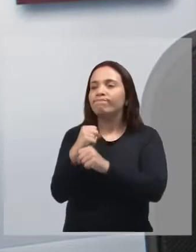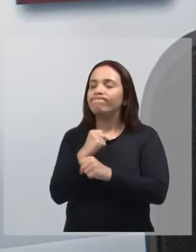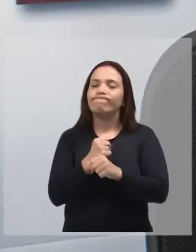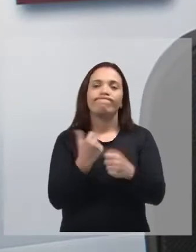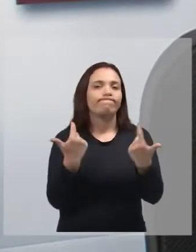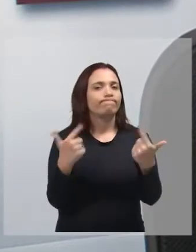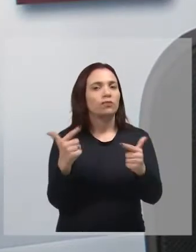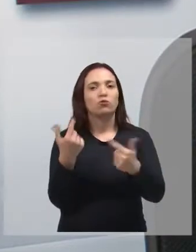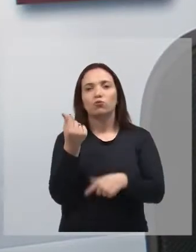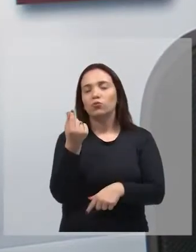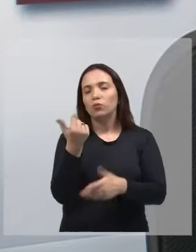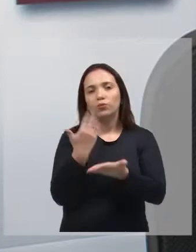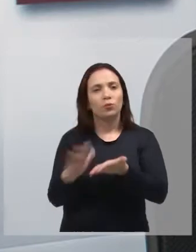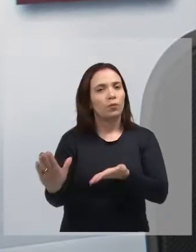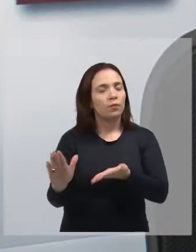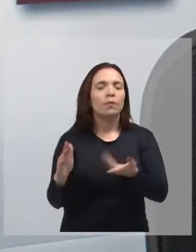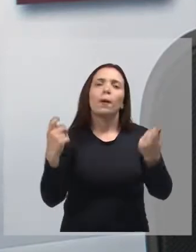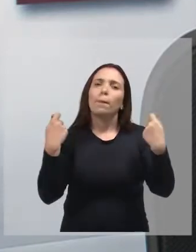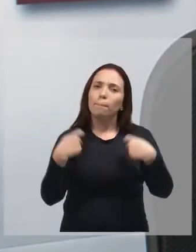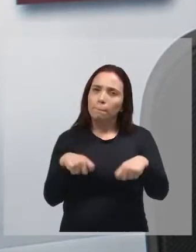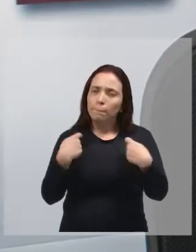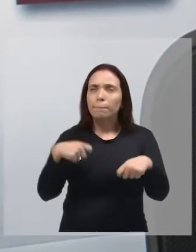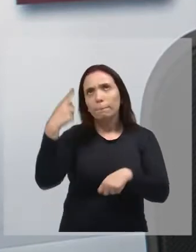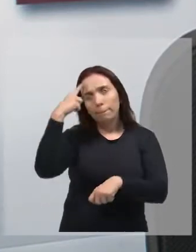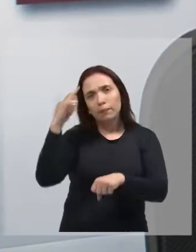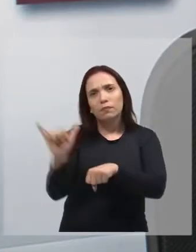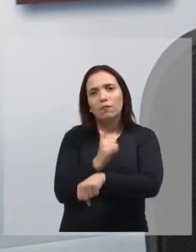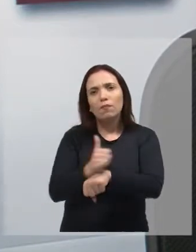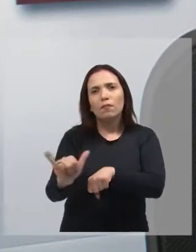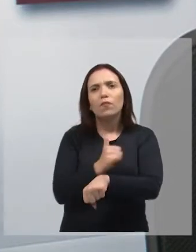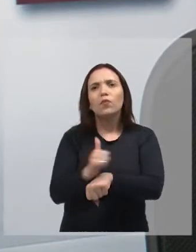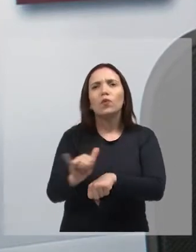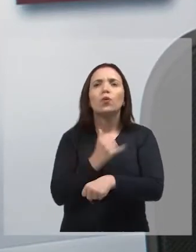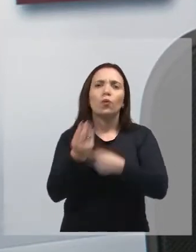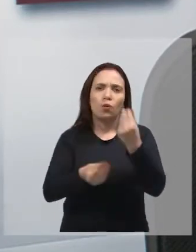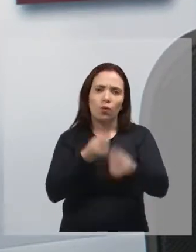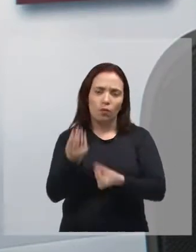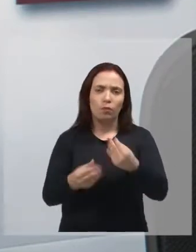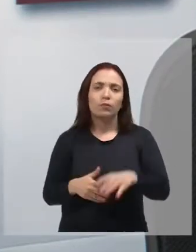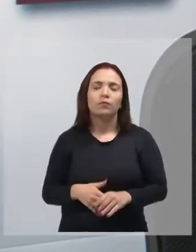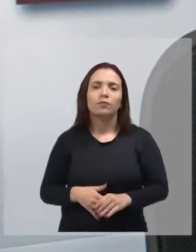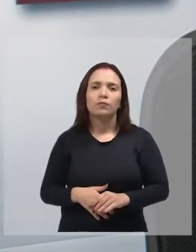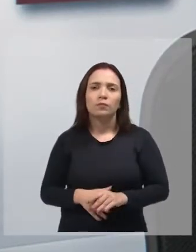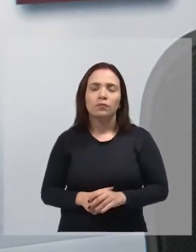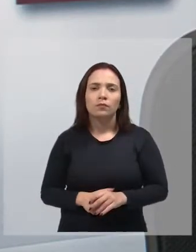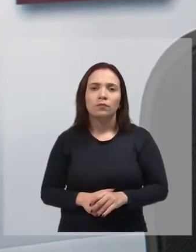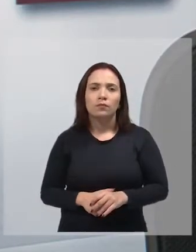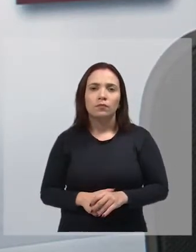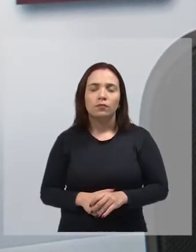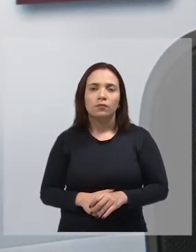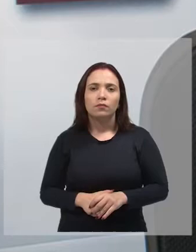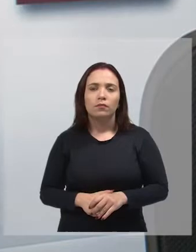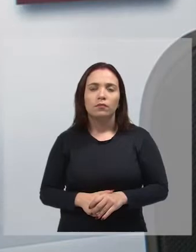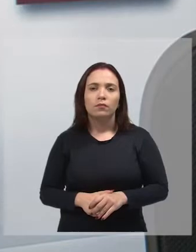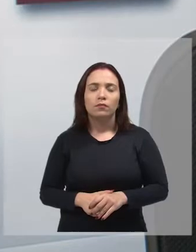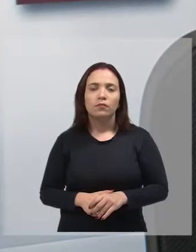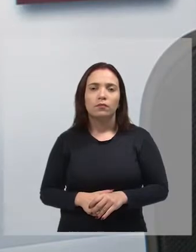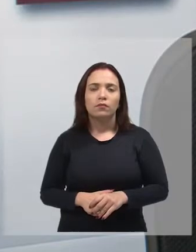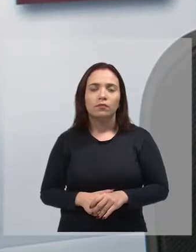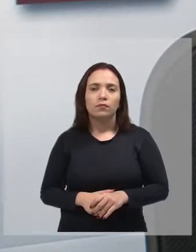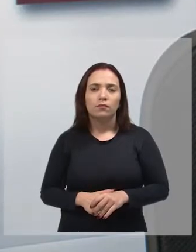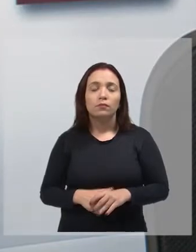administração, né? Então a gente tem que rever as novas tecnologias. Esses conceitos. Nesse aspecto, já vindo aqui para o